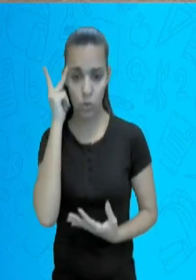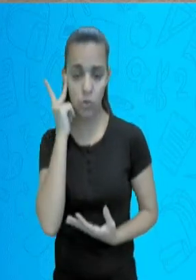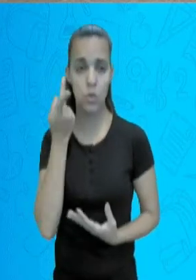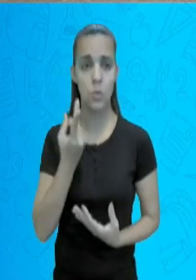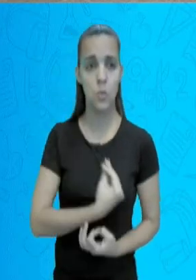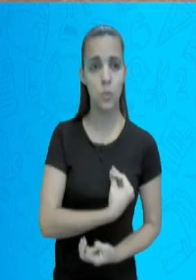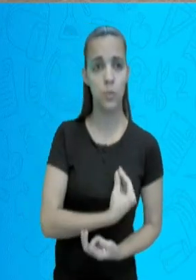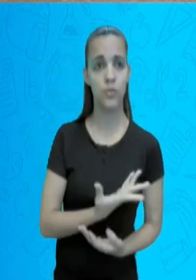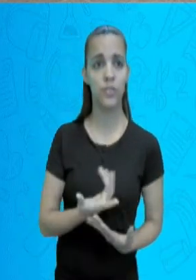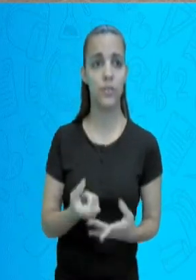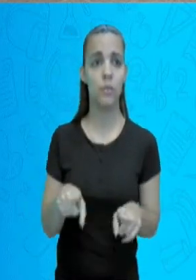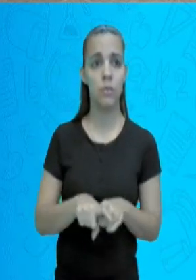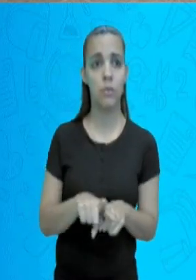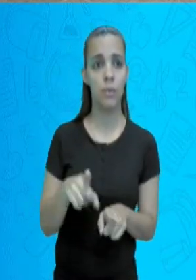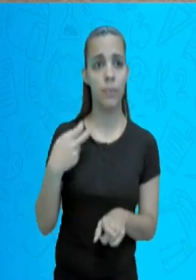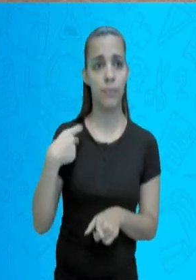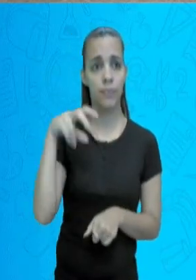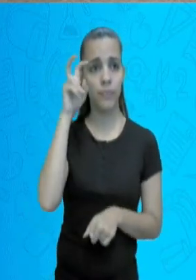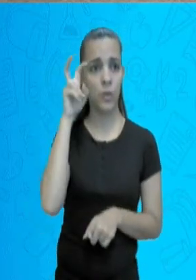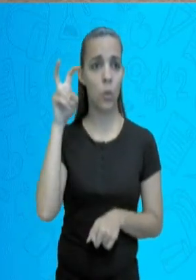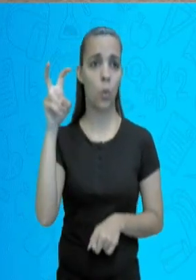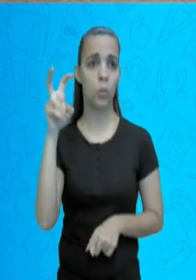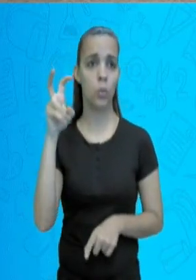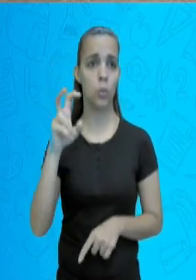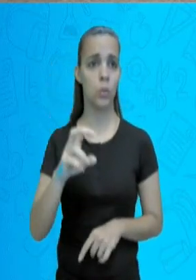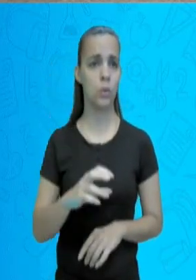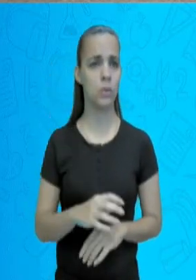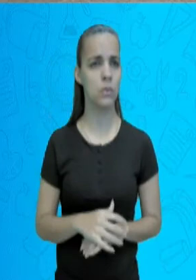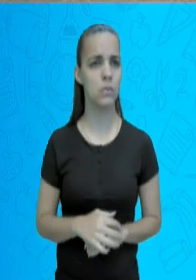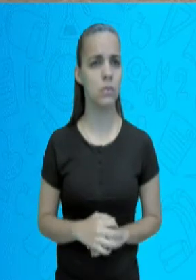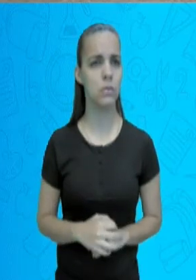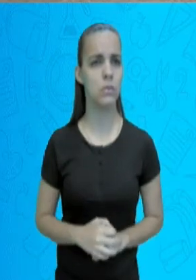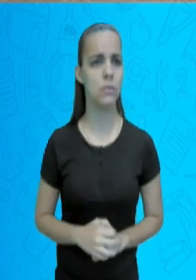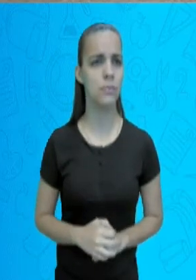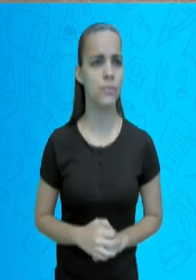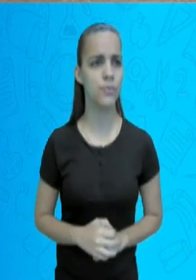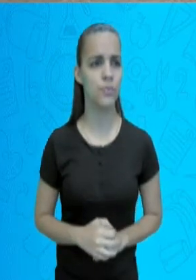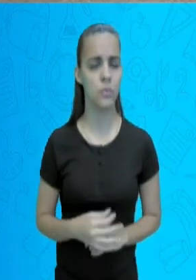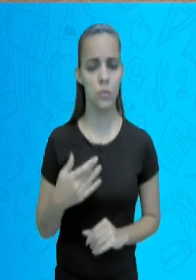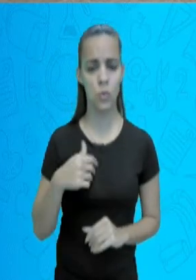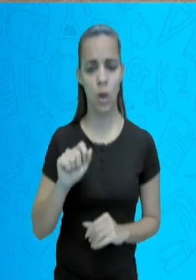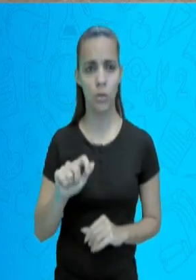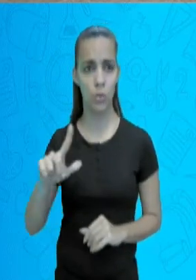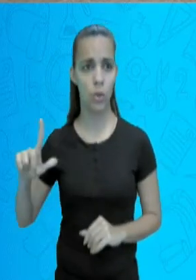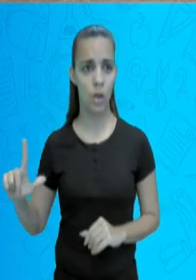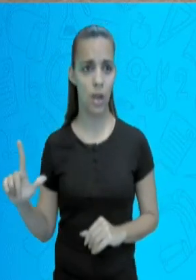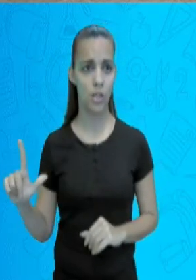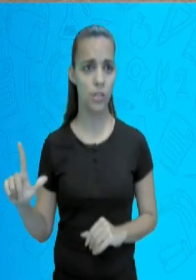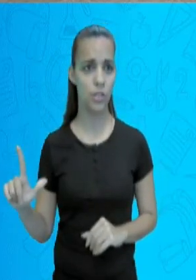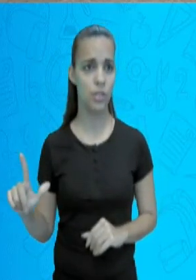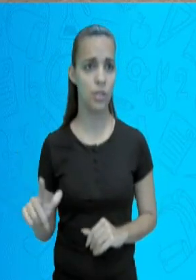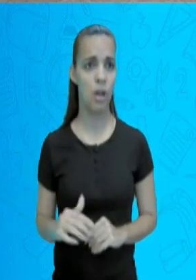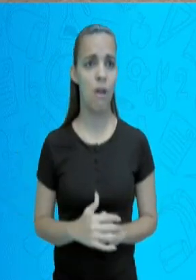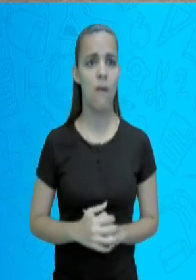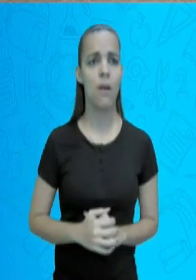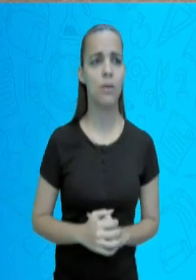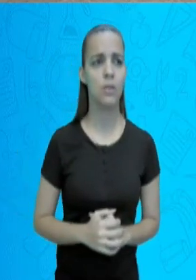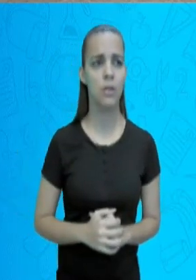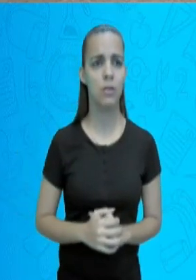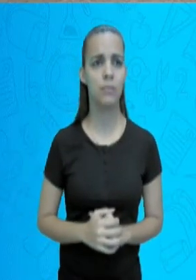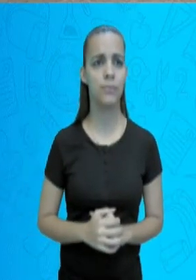Europa limita-se territorialmente com a Ásia, a leste,